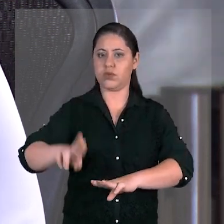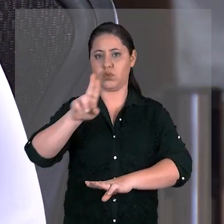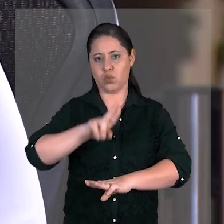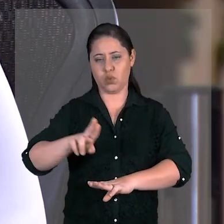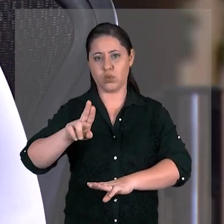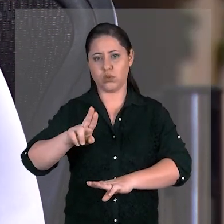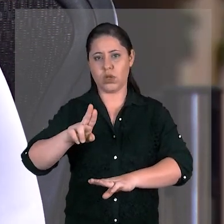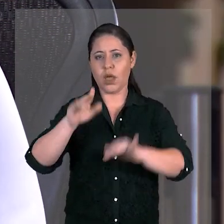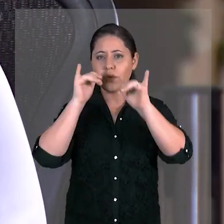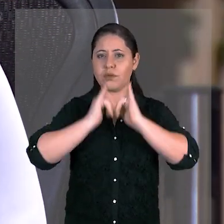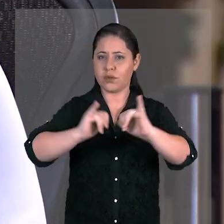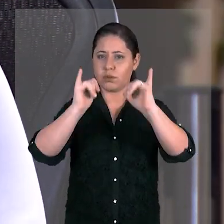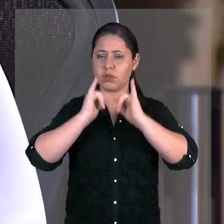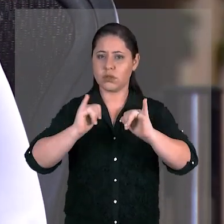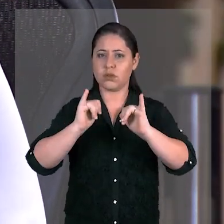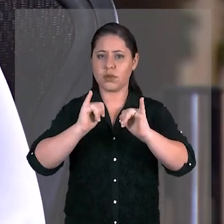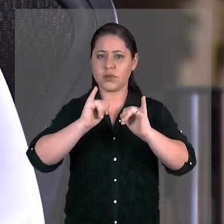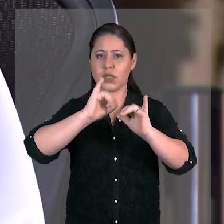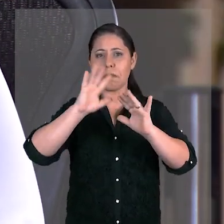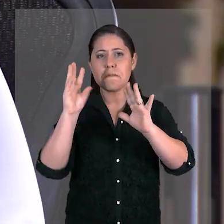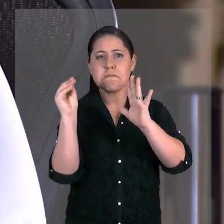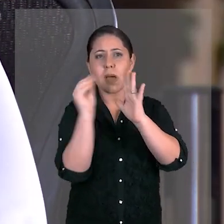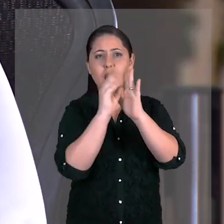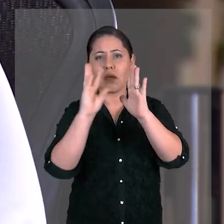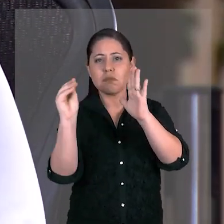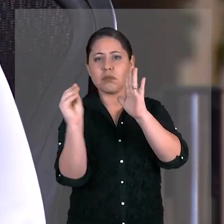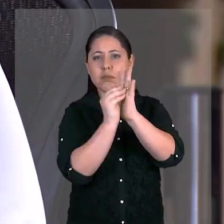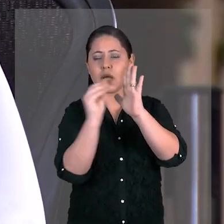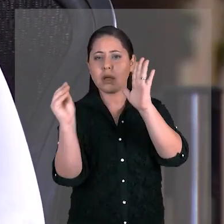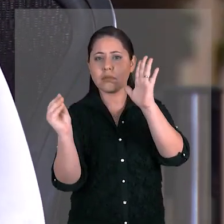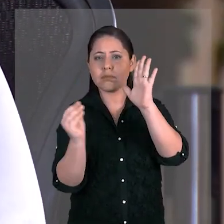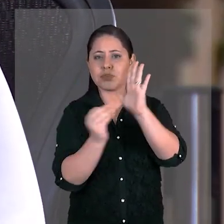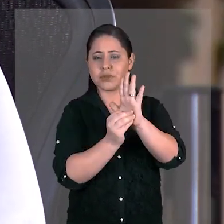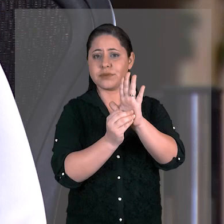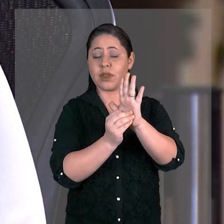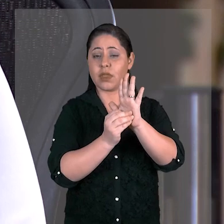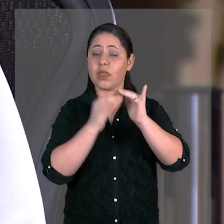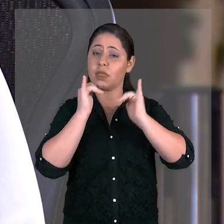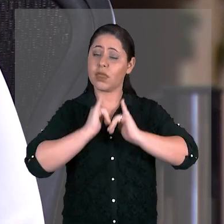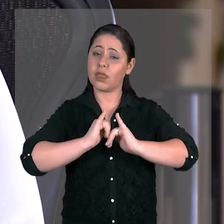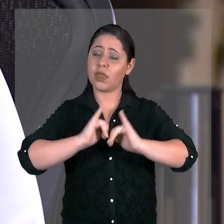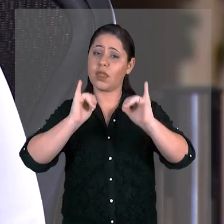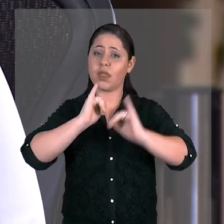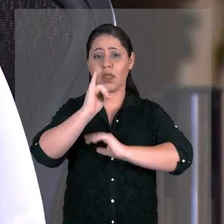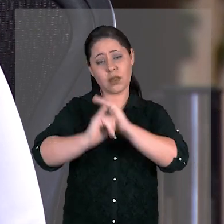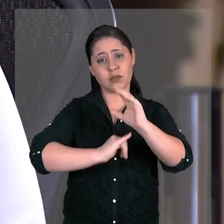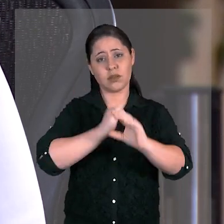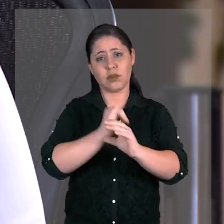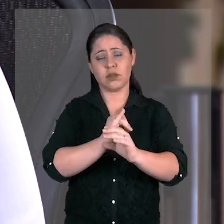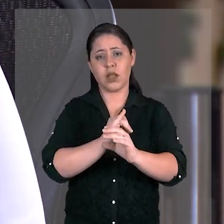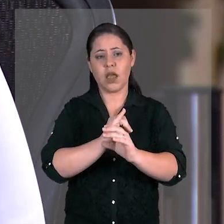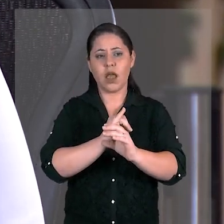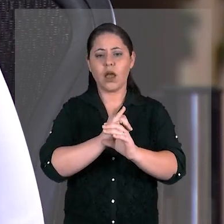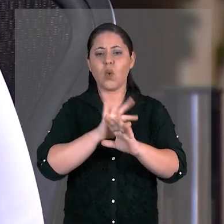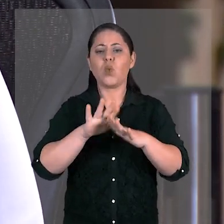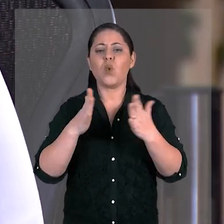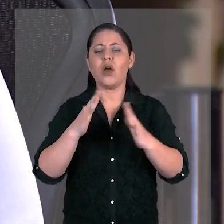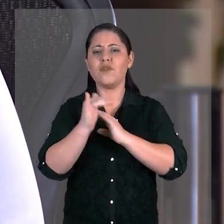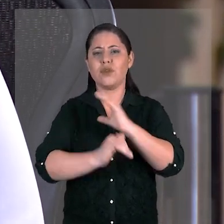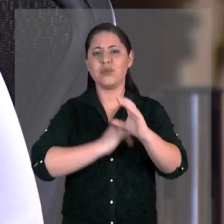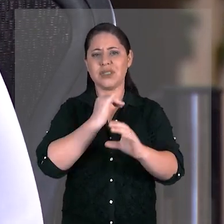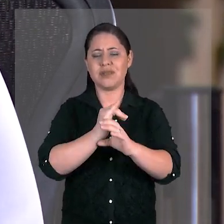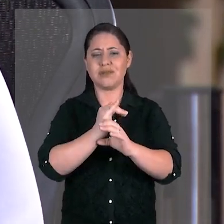as informações que você posta na internet, com as informações que as pessoas postam nas